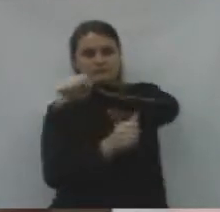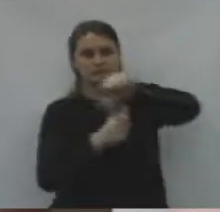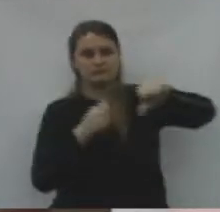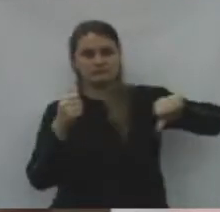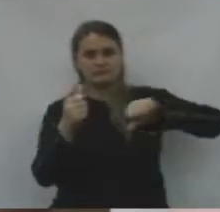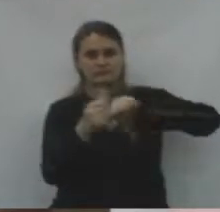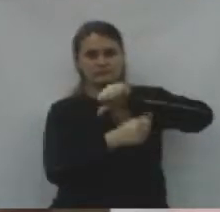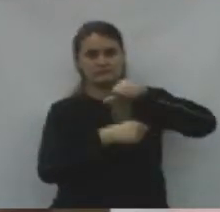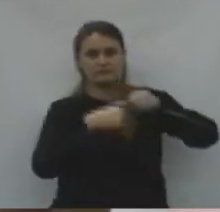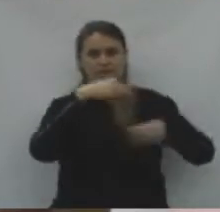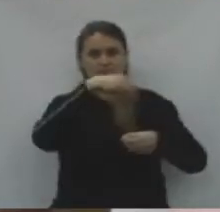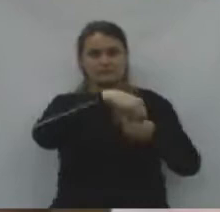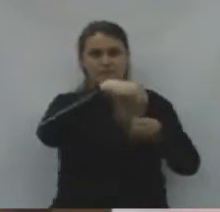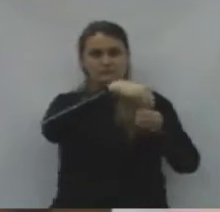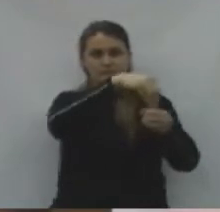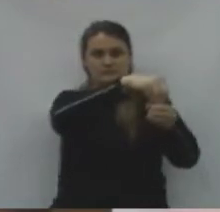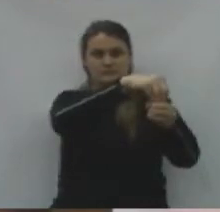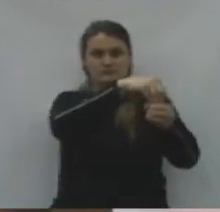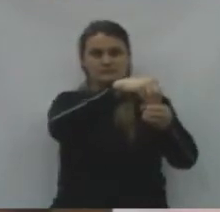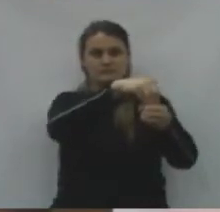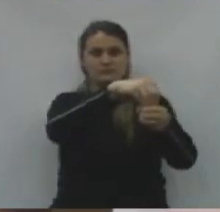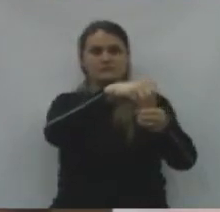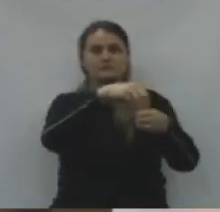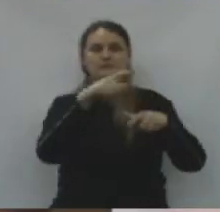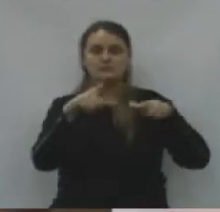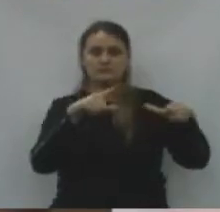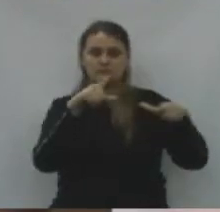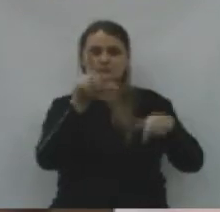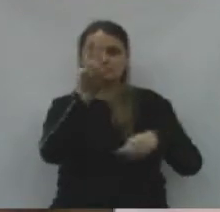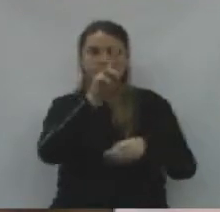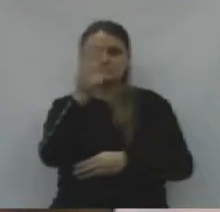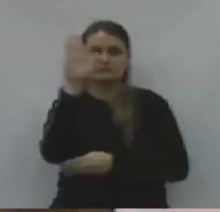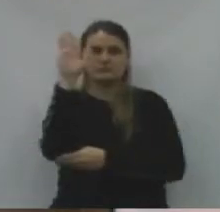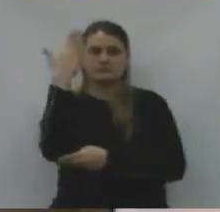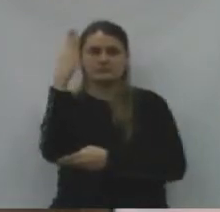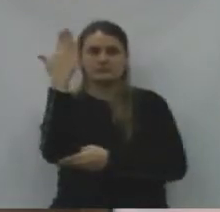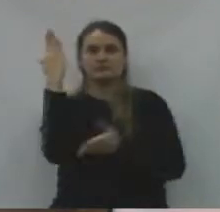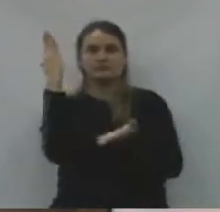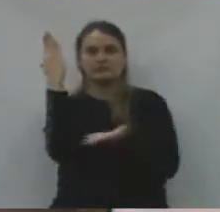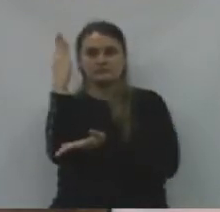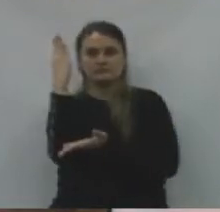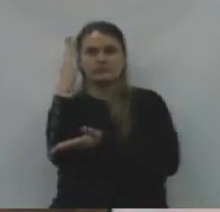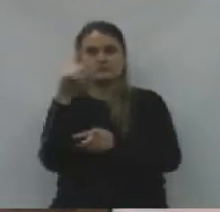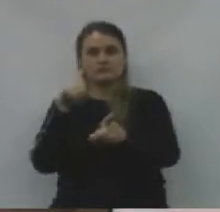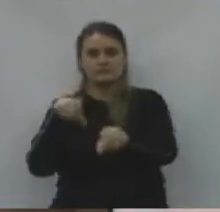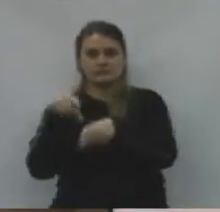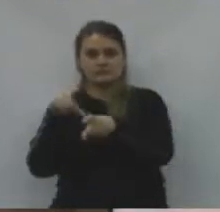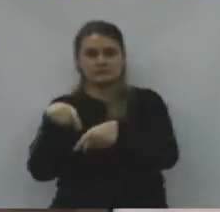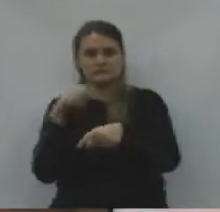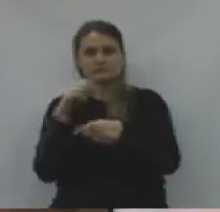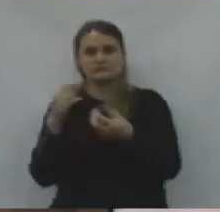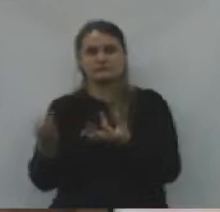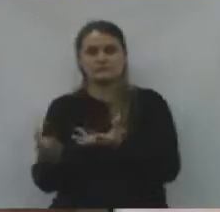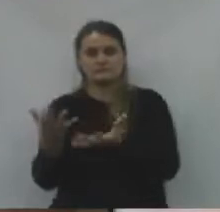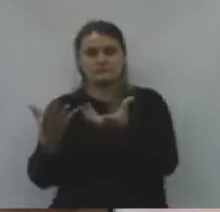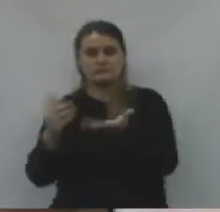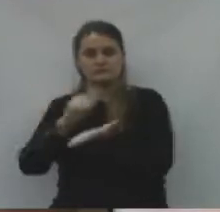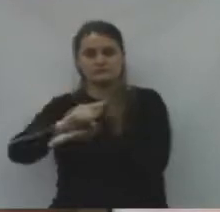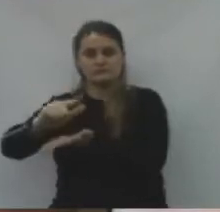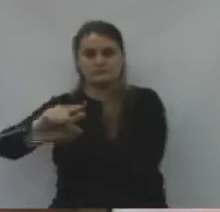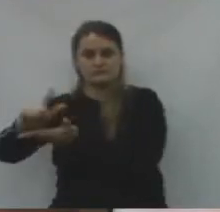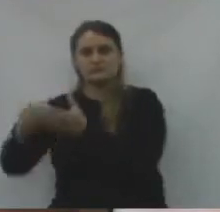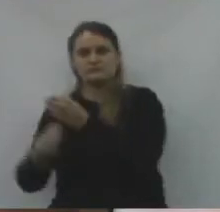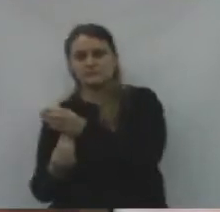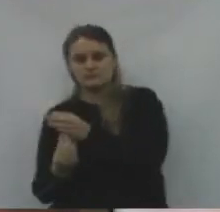e manejo da caatinga que é o corte forçada queimada ou limpeza para que nasça